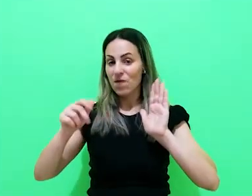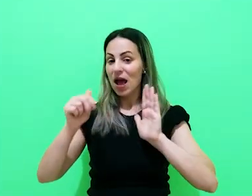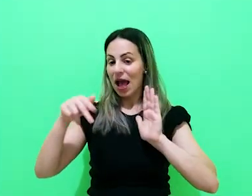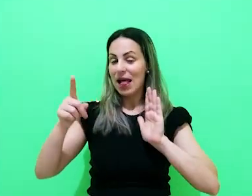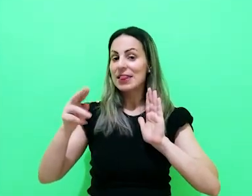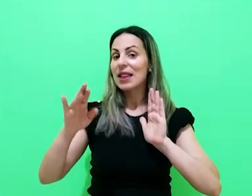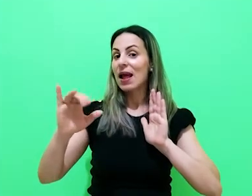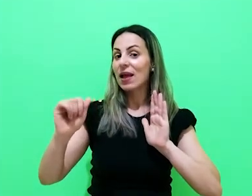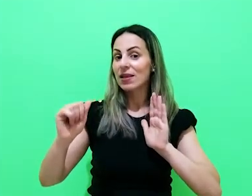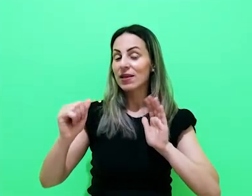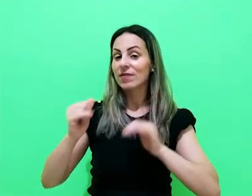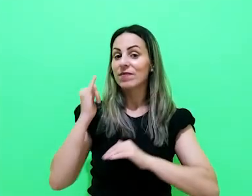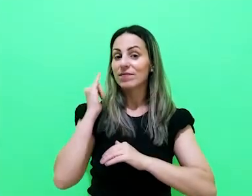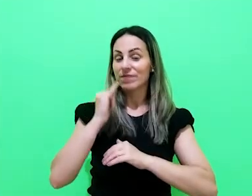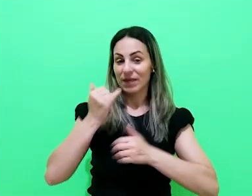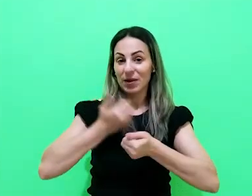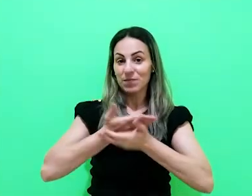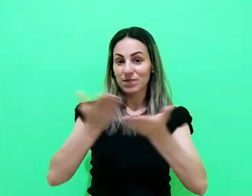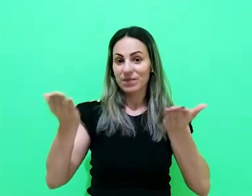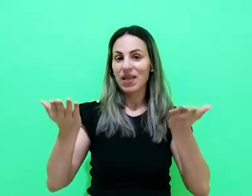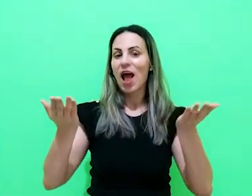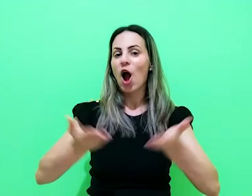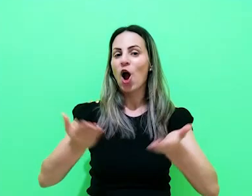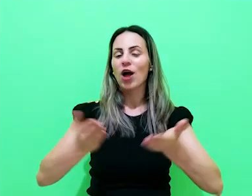para vocês agora.